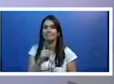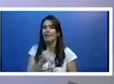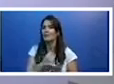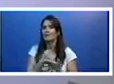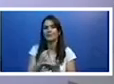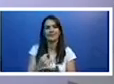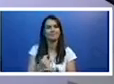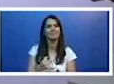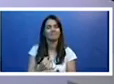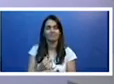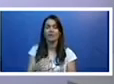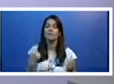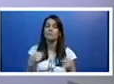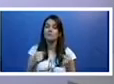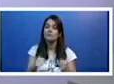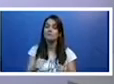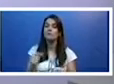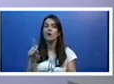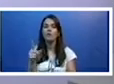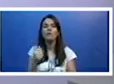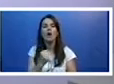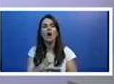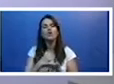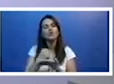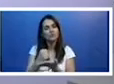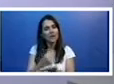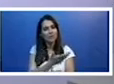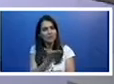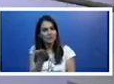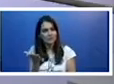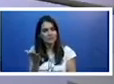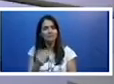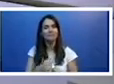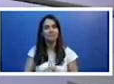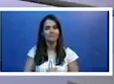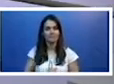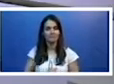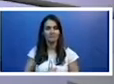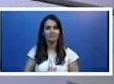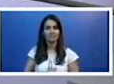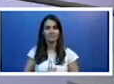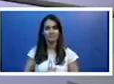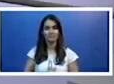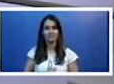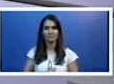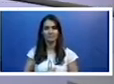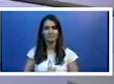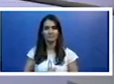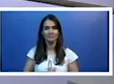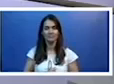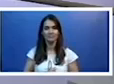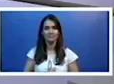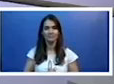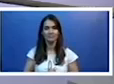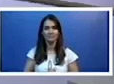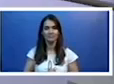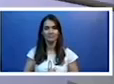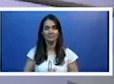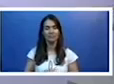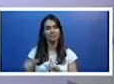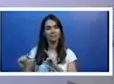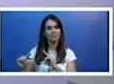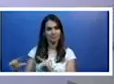o que vai me ajudar em alguma coisa, que é o cateto adjacente e o cateto oposto. Então vamos usar essa formulinha aqui, a